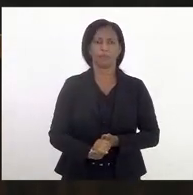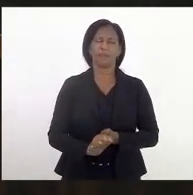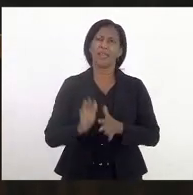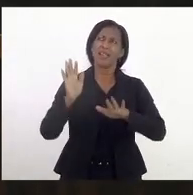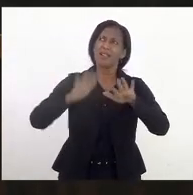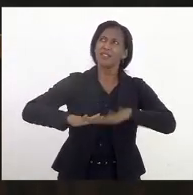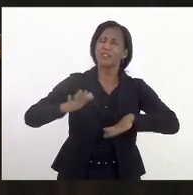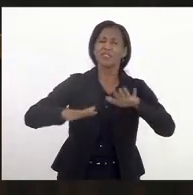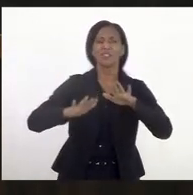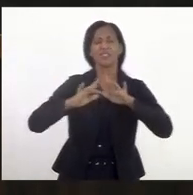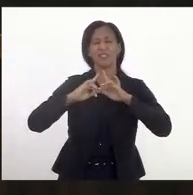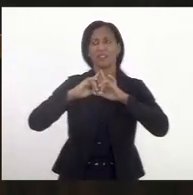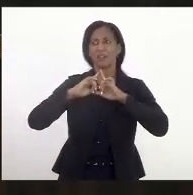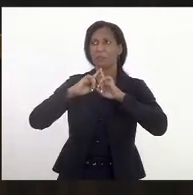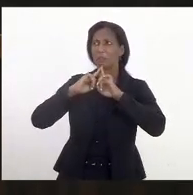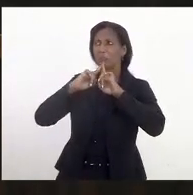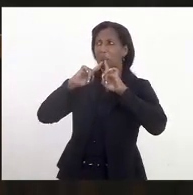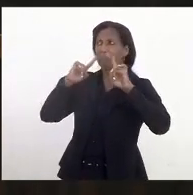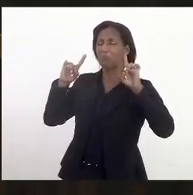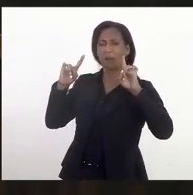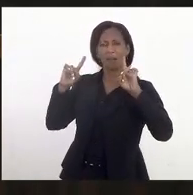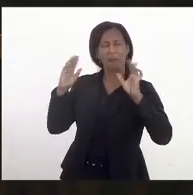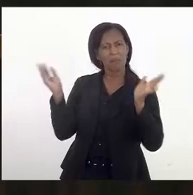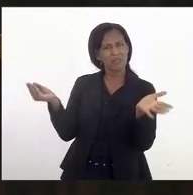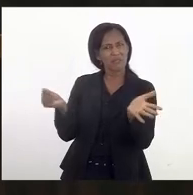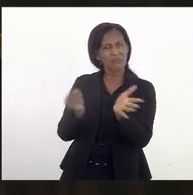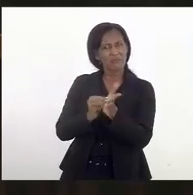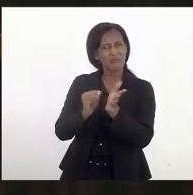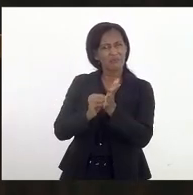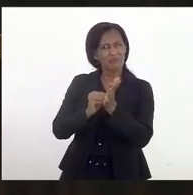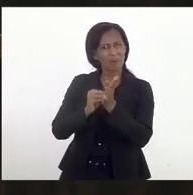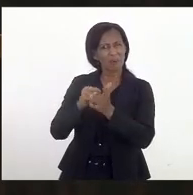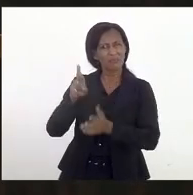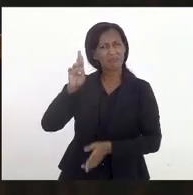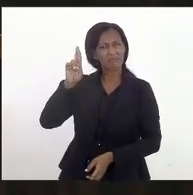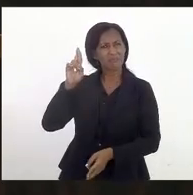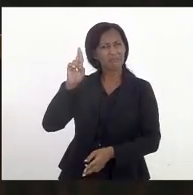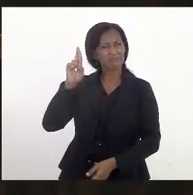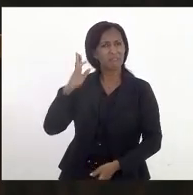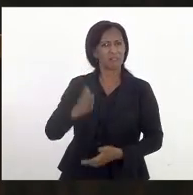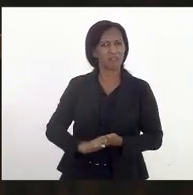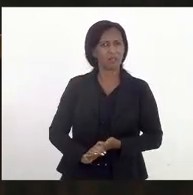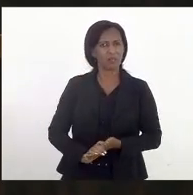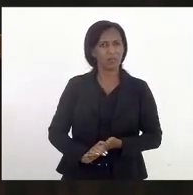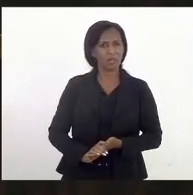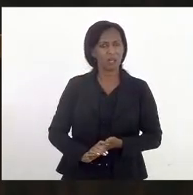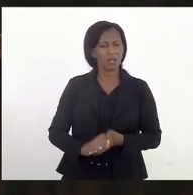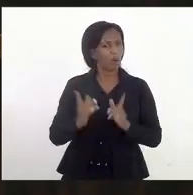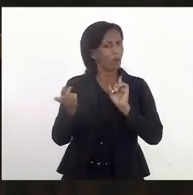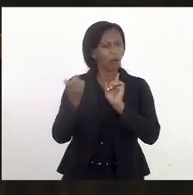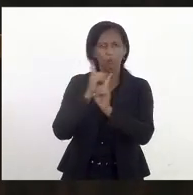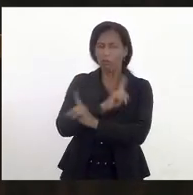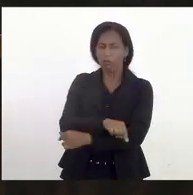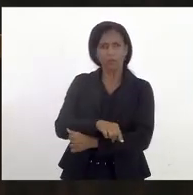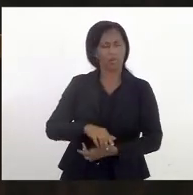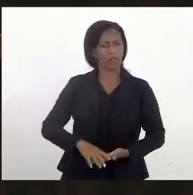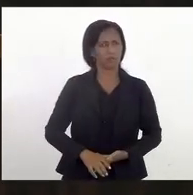crítica como se a gente fosse responsável com a questão do regime de recuperação ao contrário